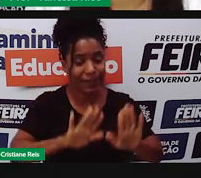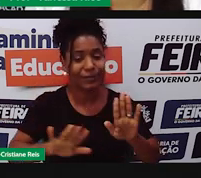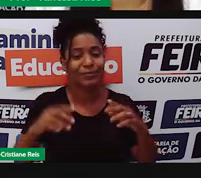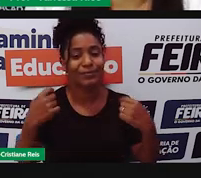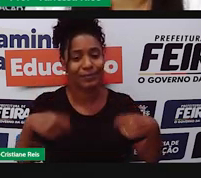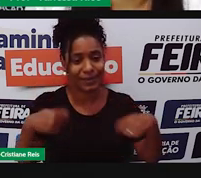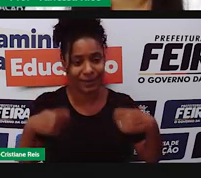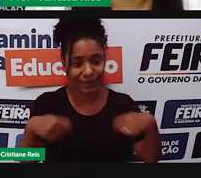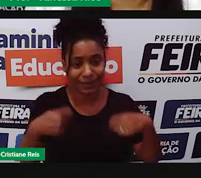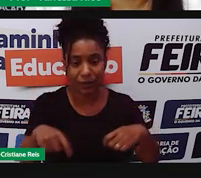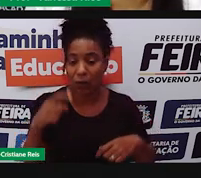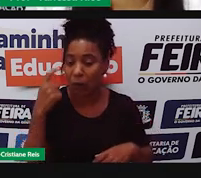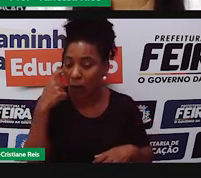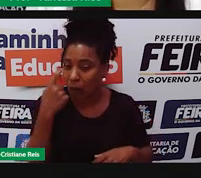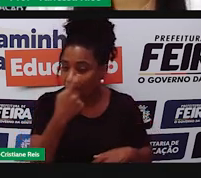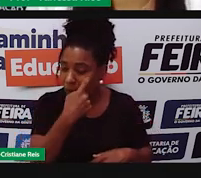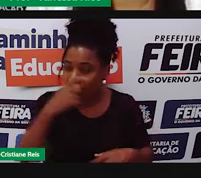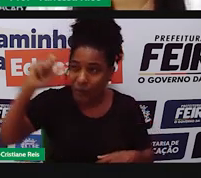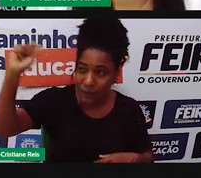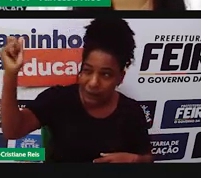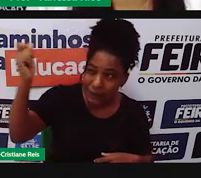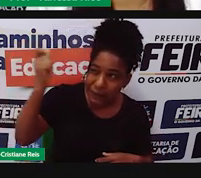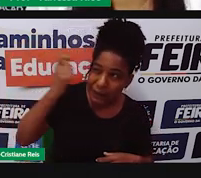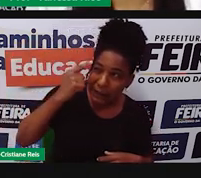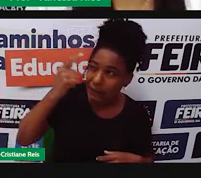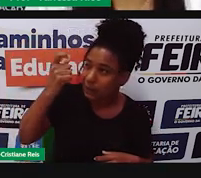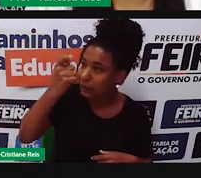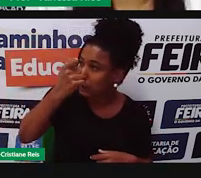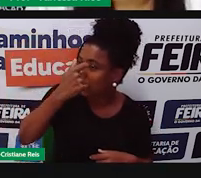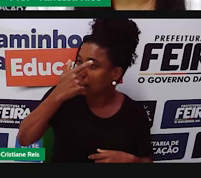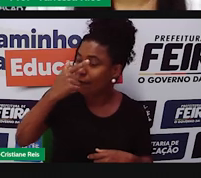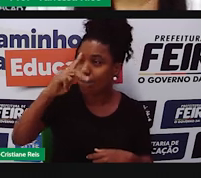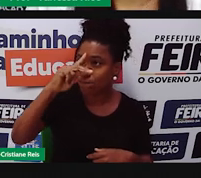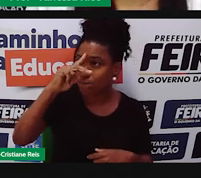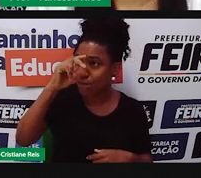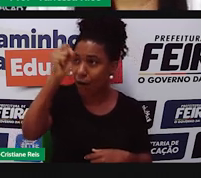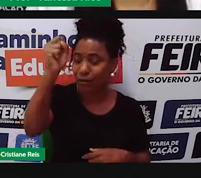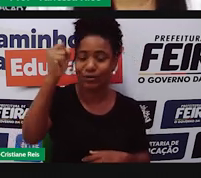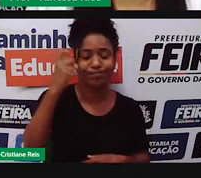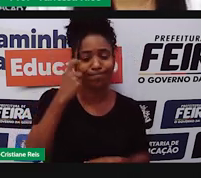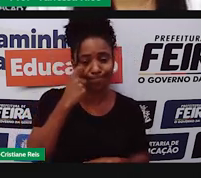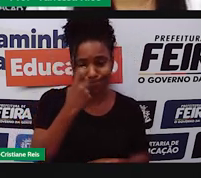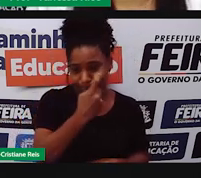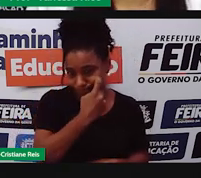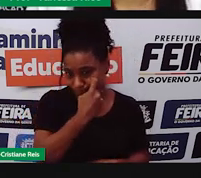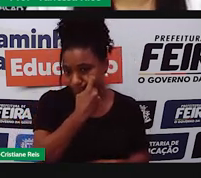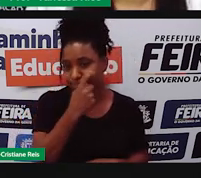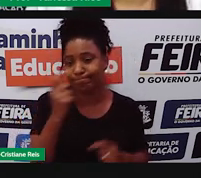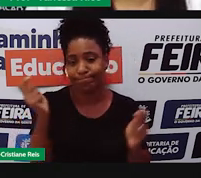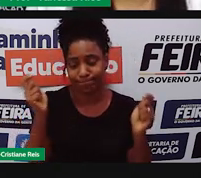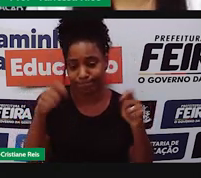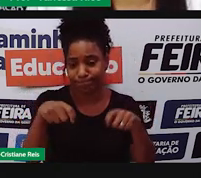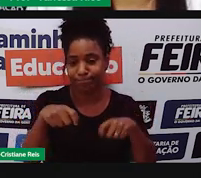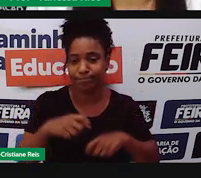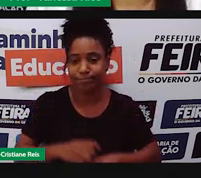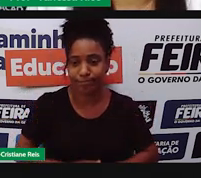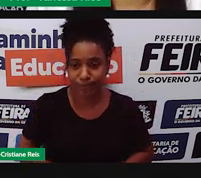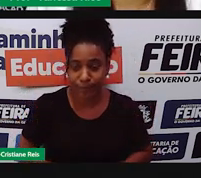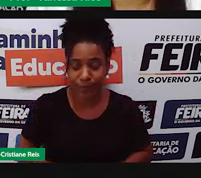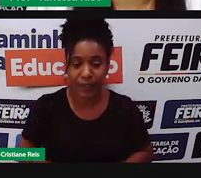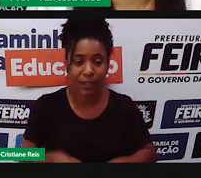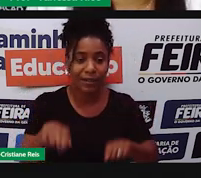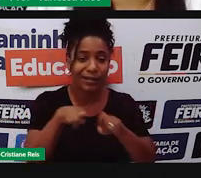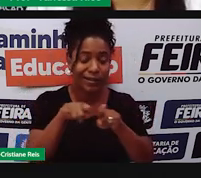Até queimaduras no olho, dependendo da forma como você se expõe aos raios solares. A gente pode